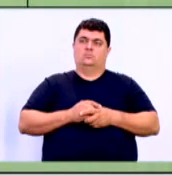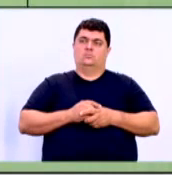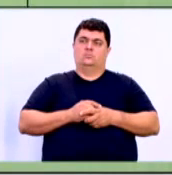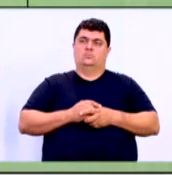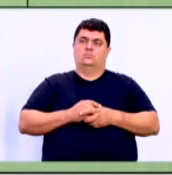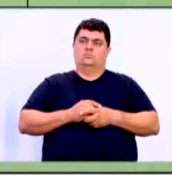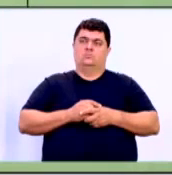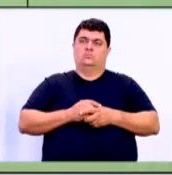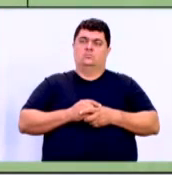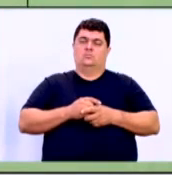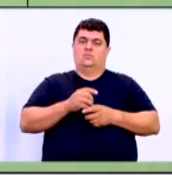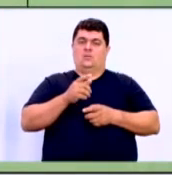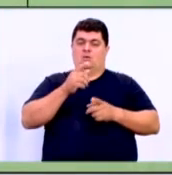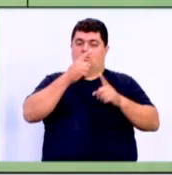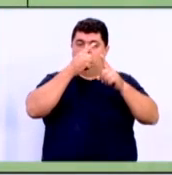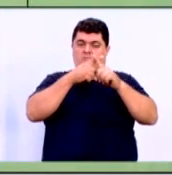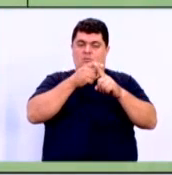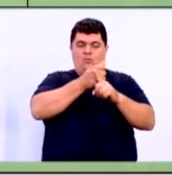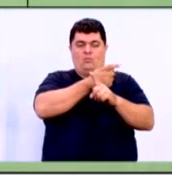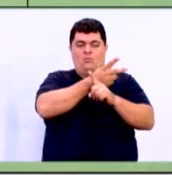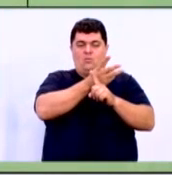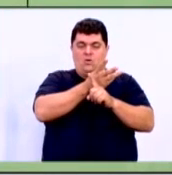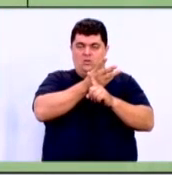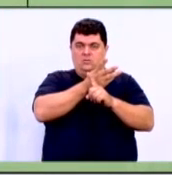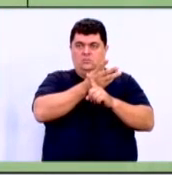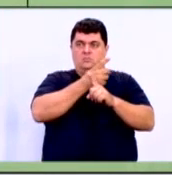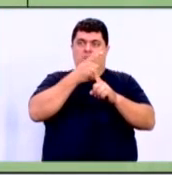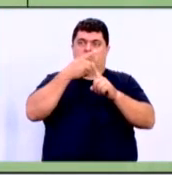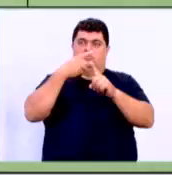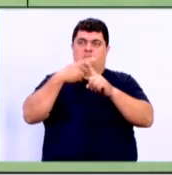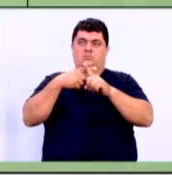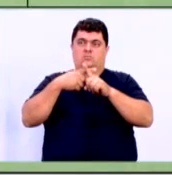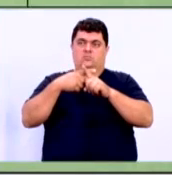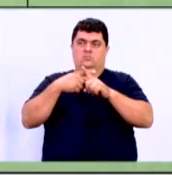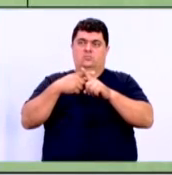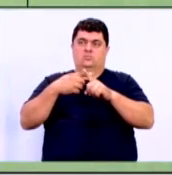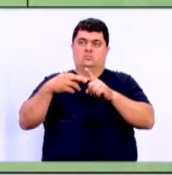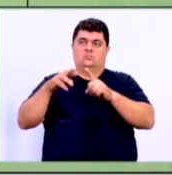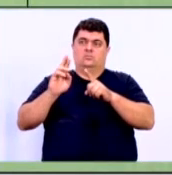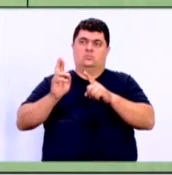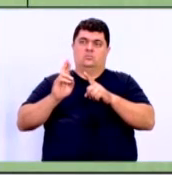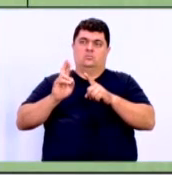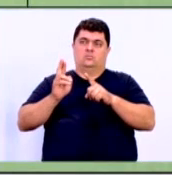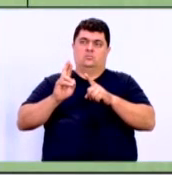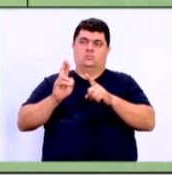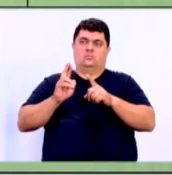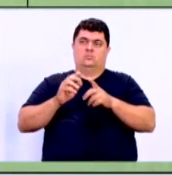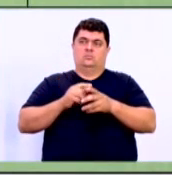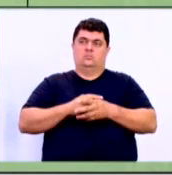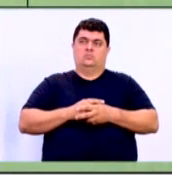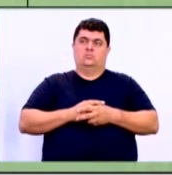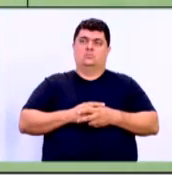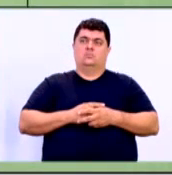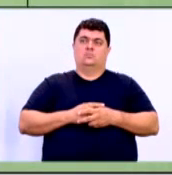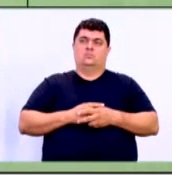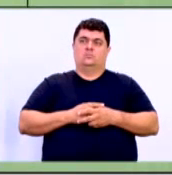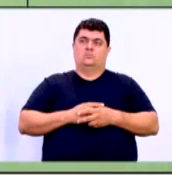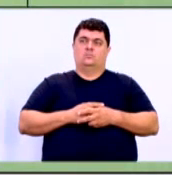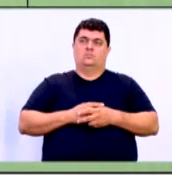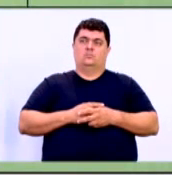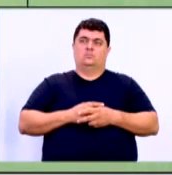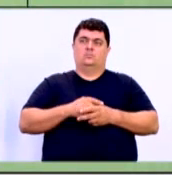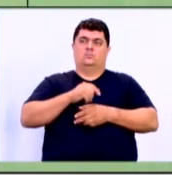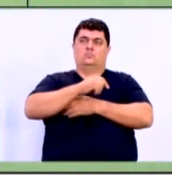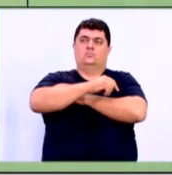Multiplico a quantidade encontrada, a quantidade vendida,